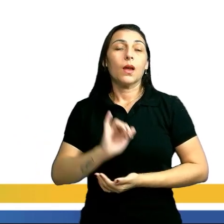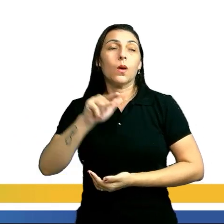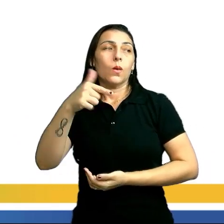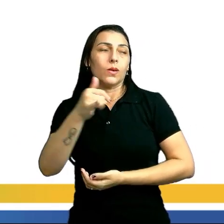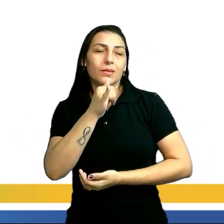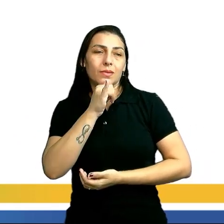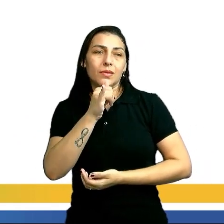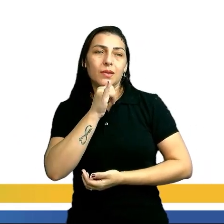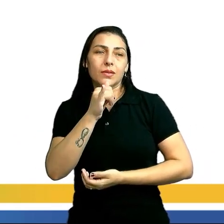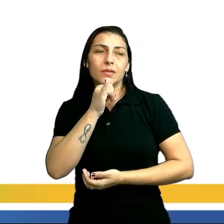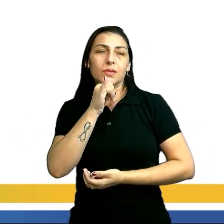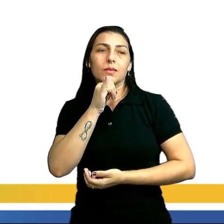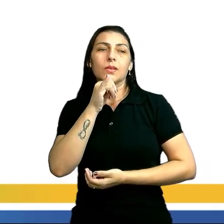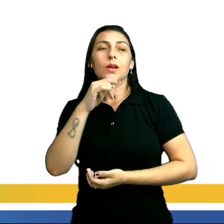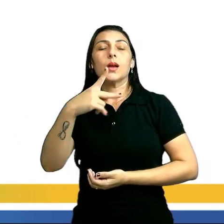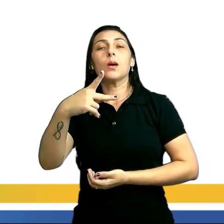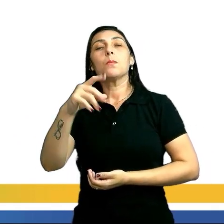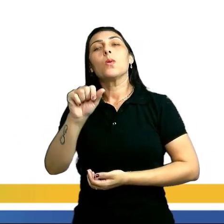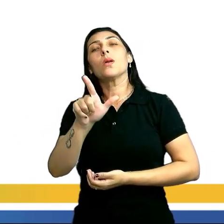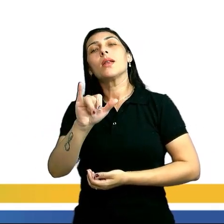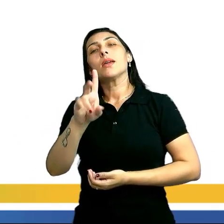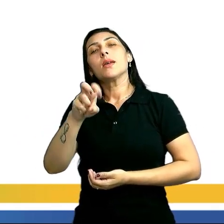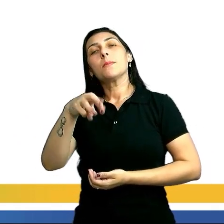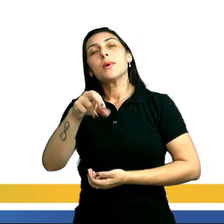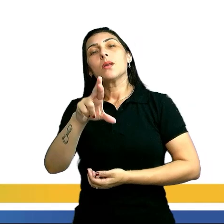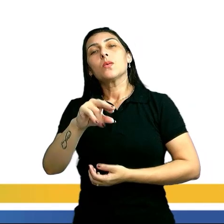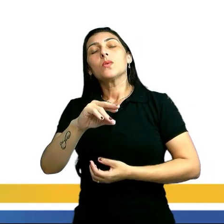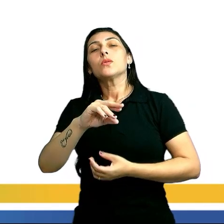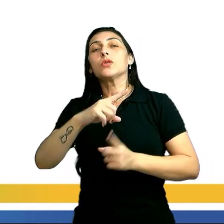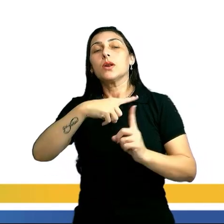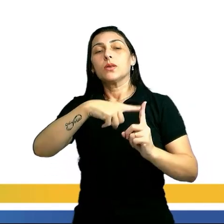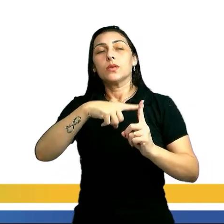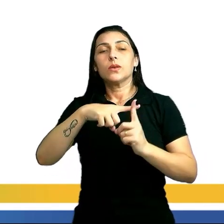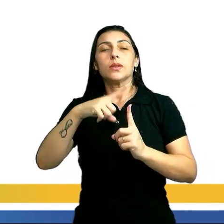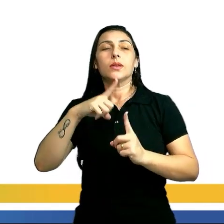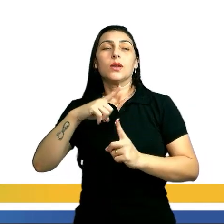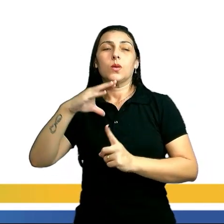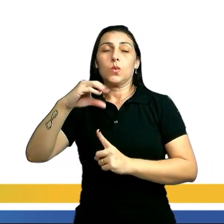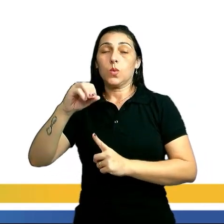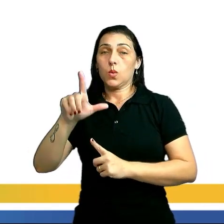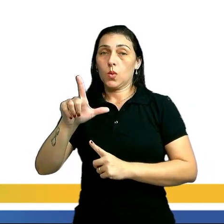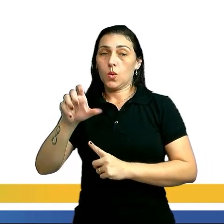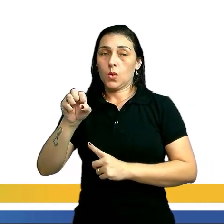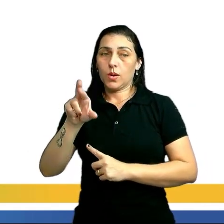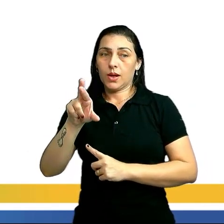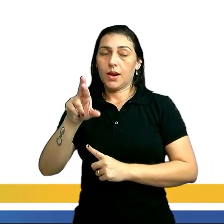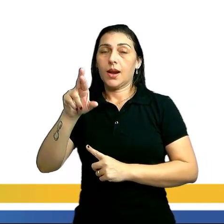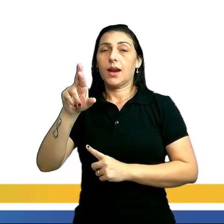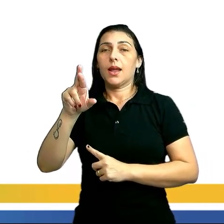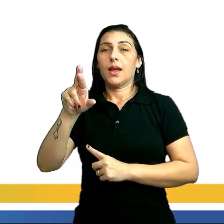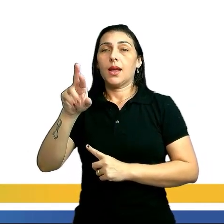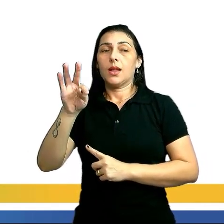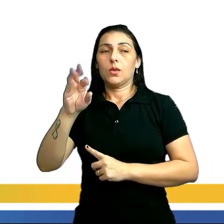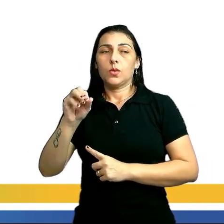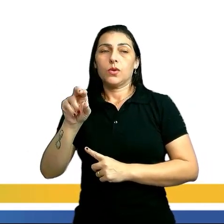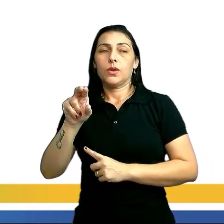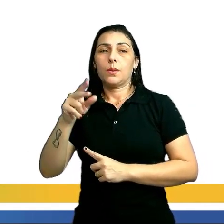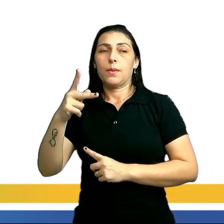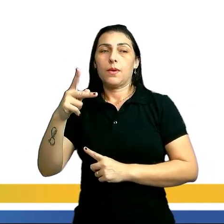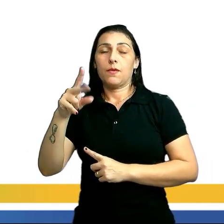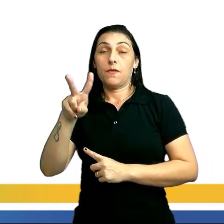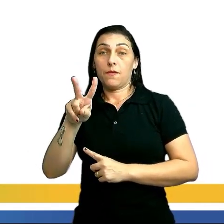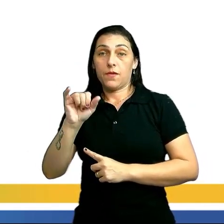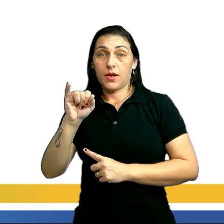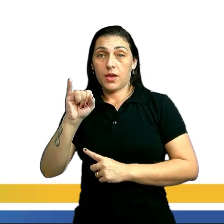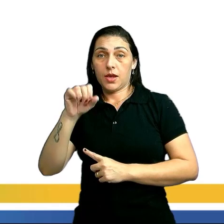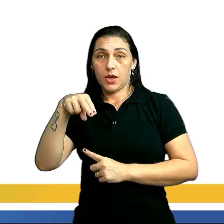exemplo de polímero de adição. Nós temos o cloreto de vinila, que vai romper aquela ligação dupla que vocês